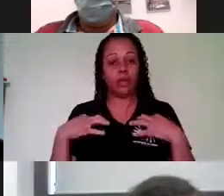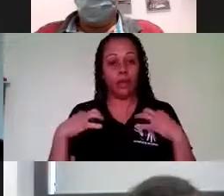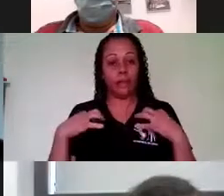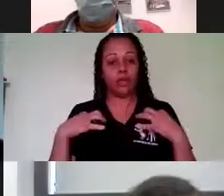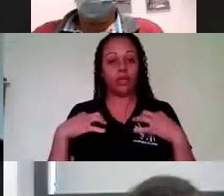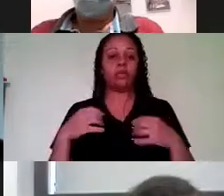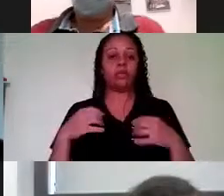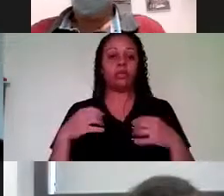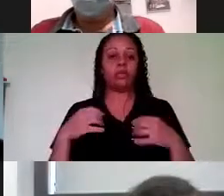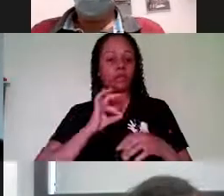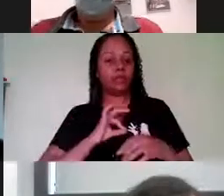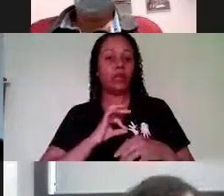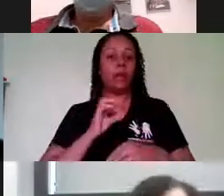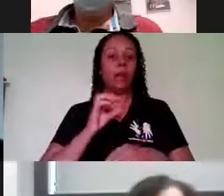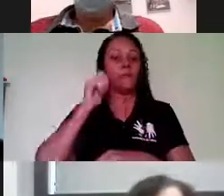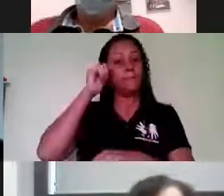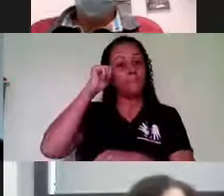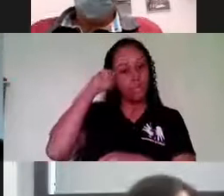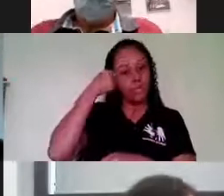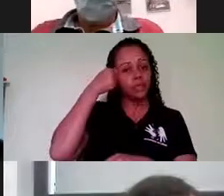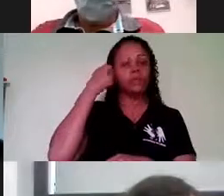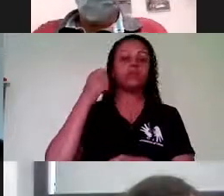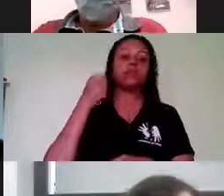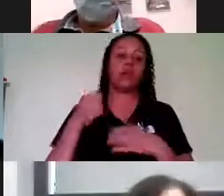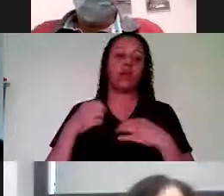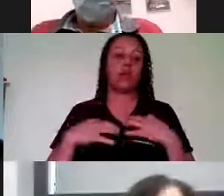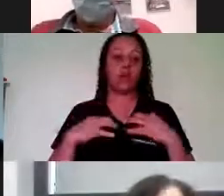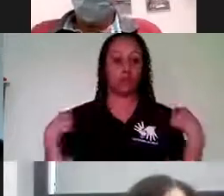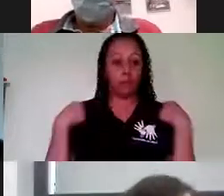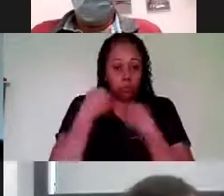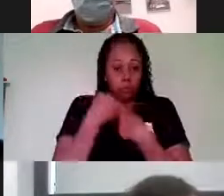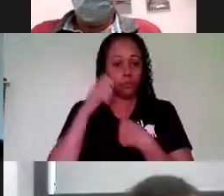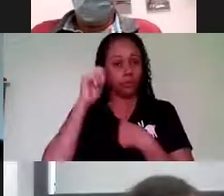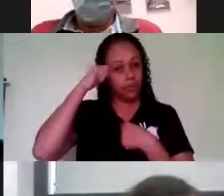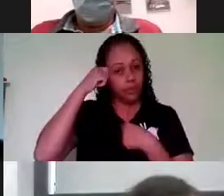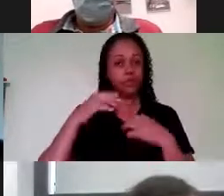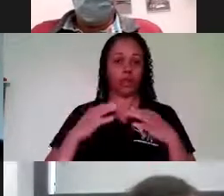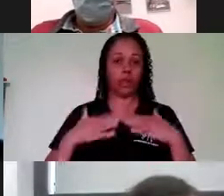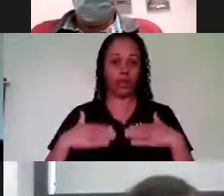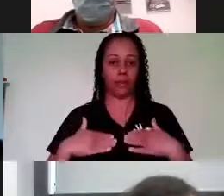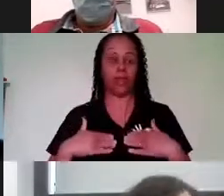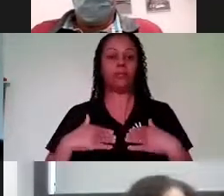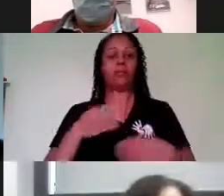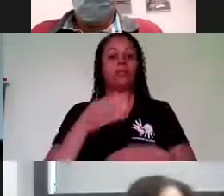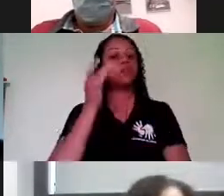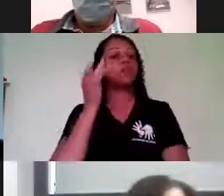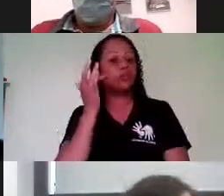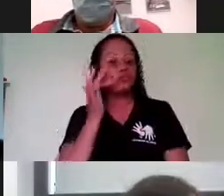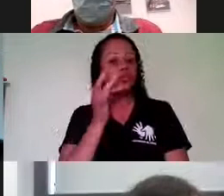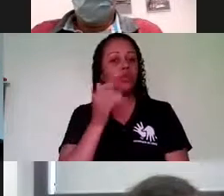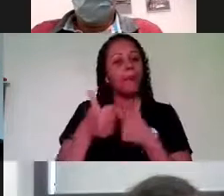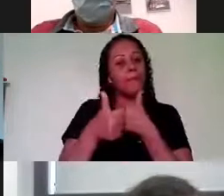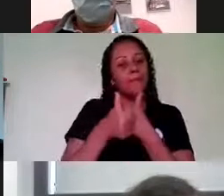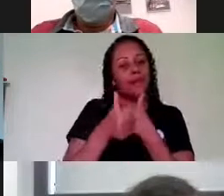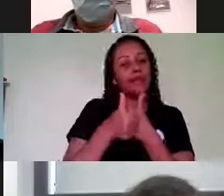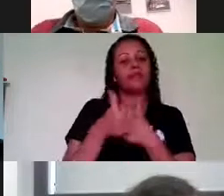azul, blusa preta, e o cabelo já vai mostrando que eu estou em vias de completar 65 anos de idade. Já estou